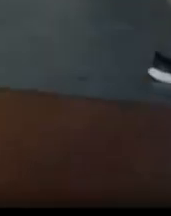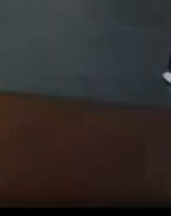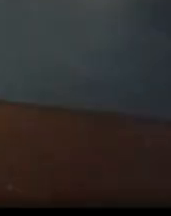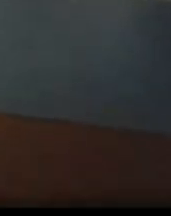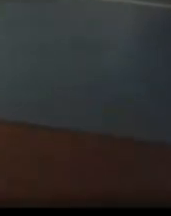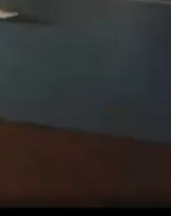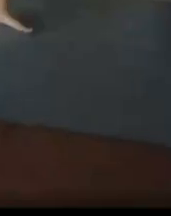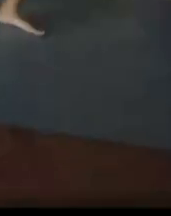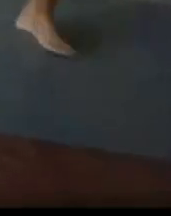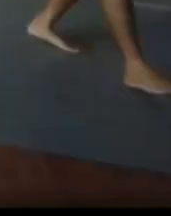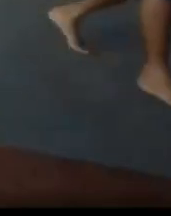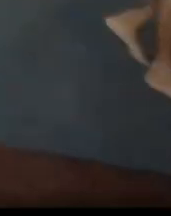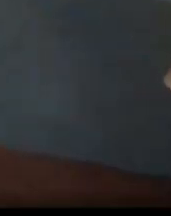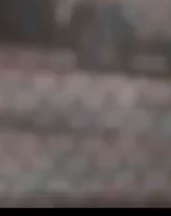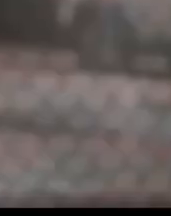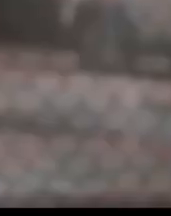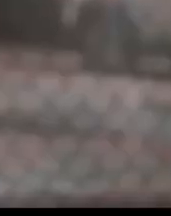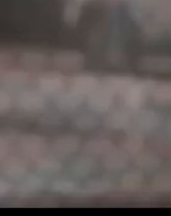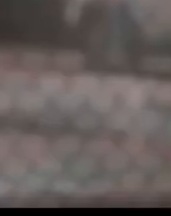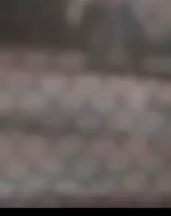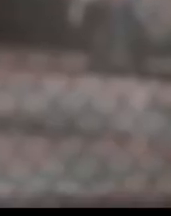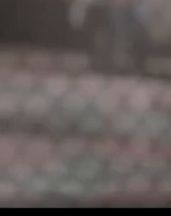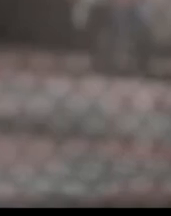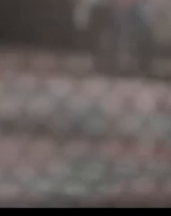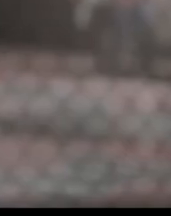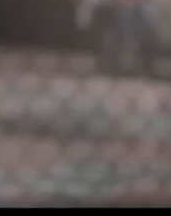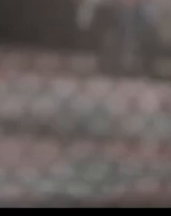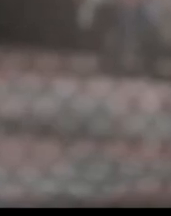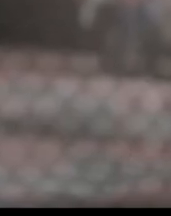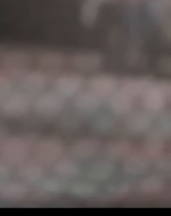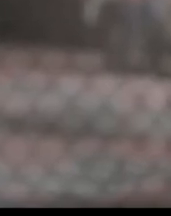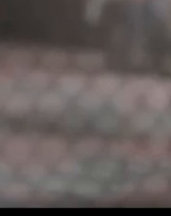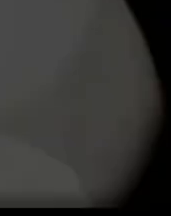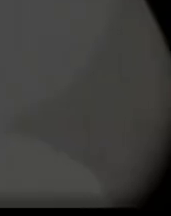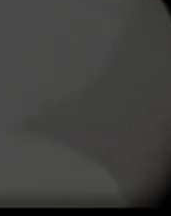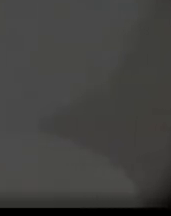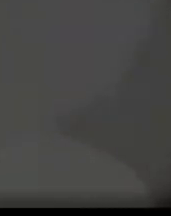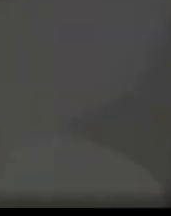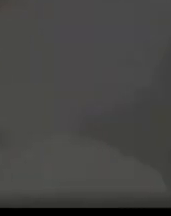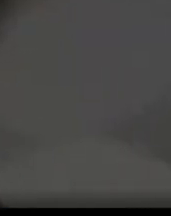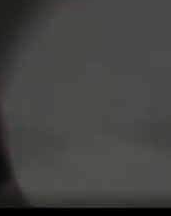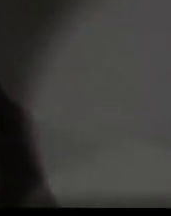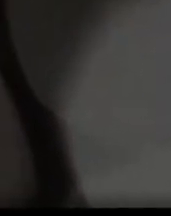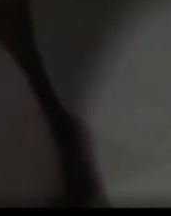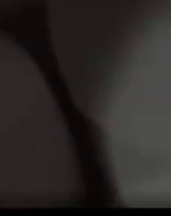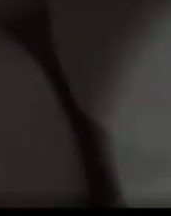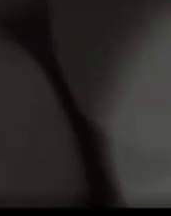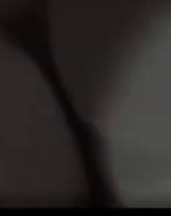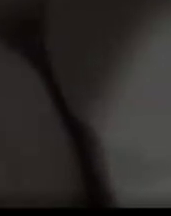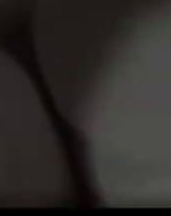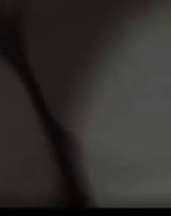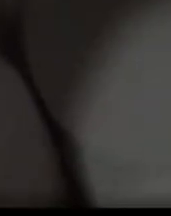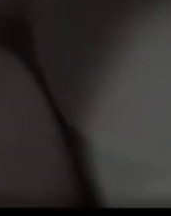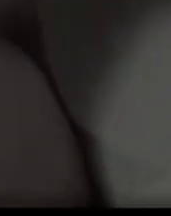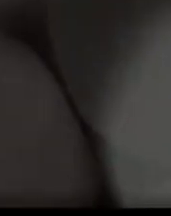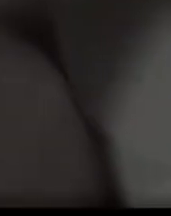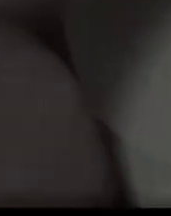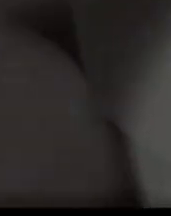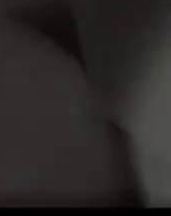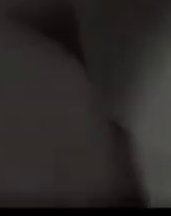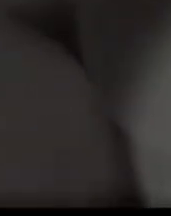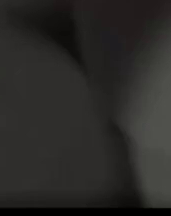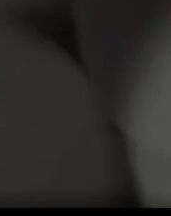desconfiança. Meu marido sempre foi meio maluco, né? Como é que você vai fazer? Aí ele, eu não